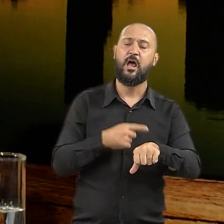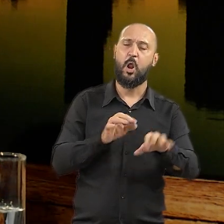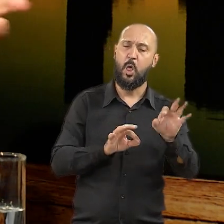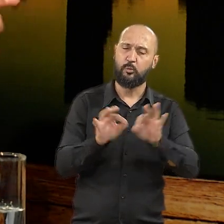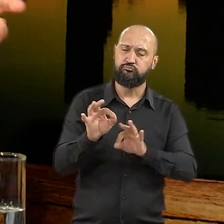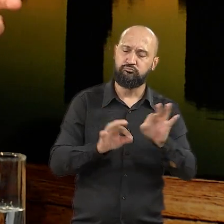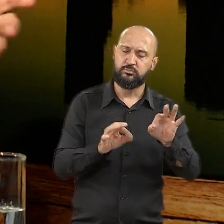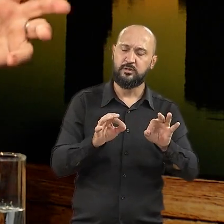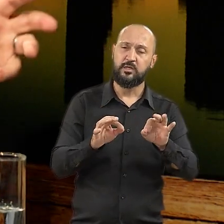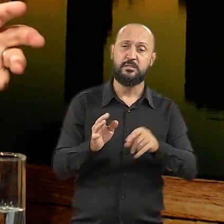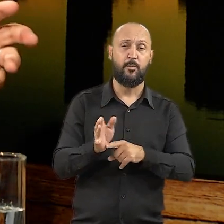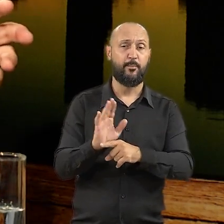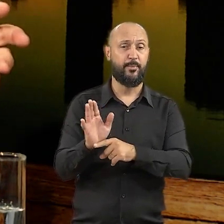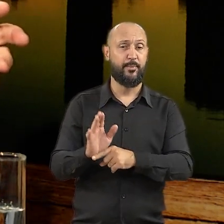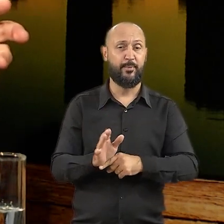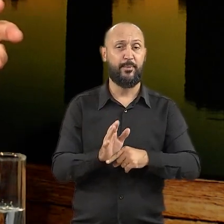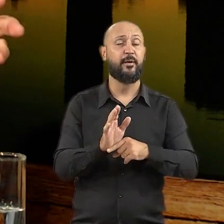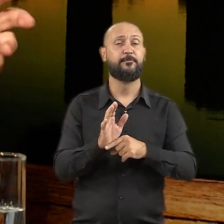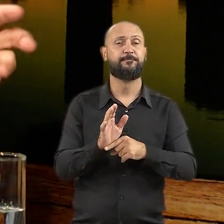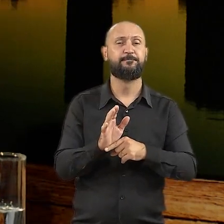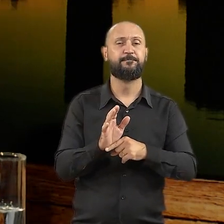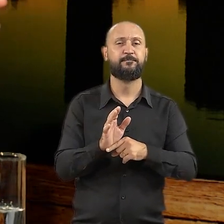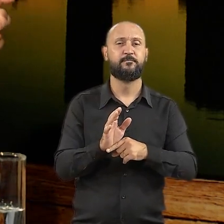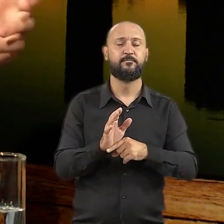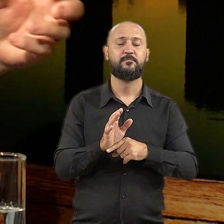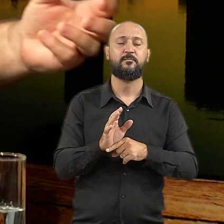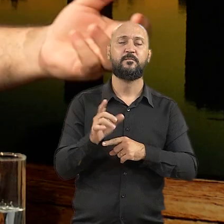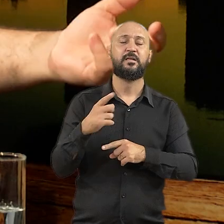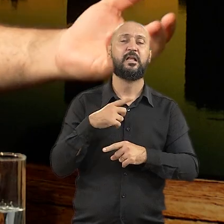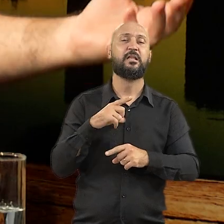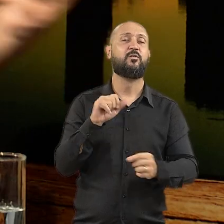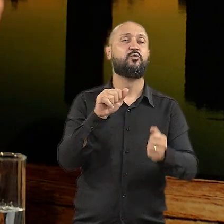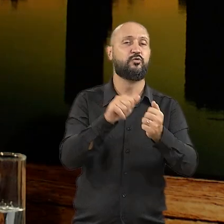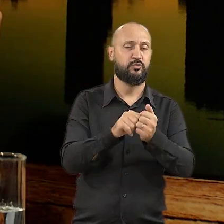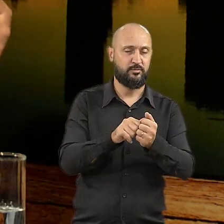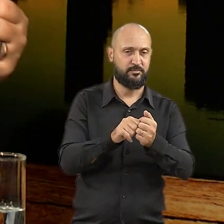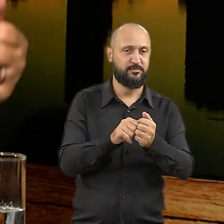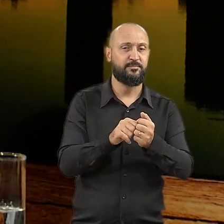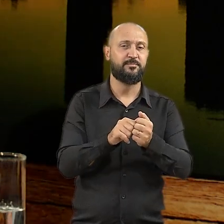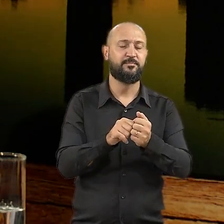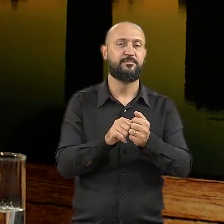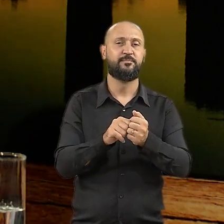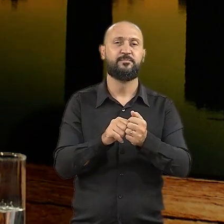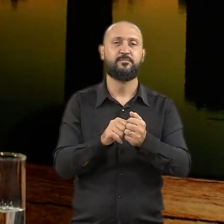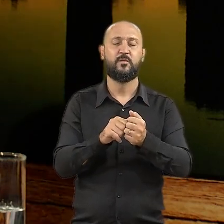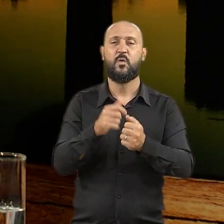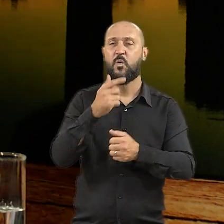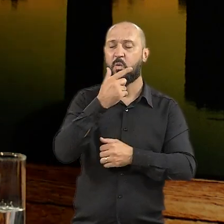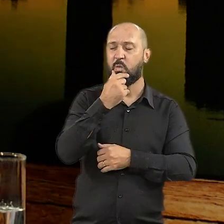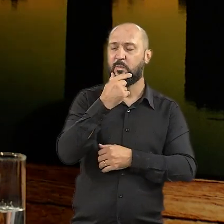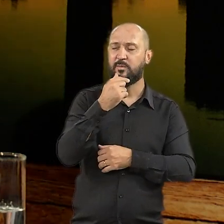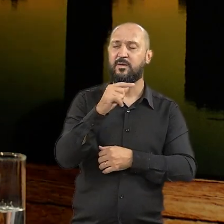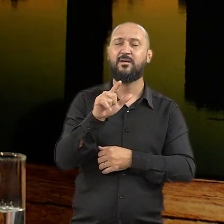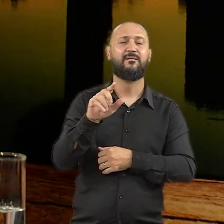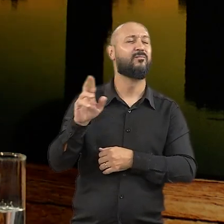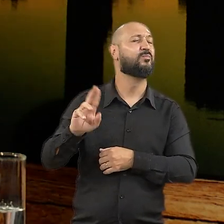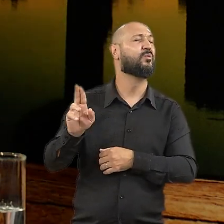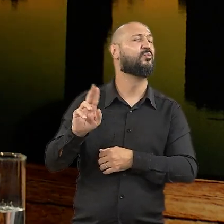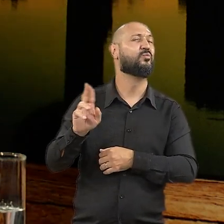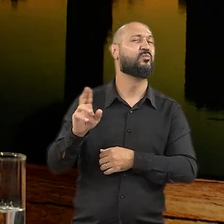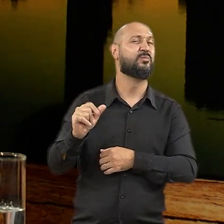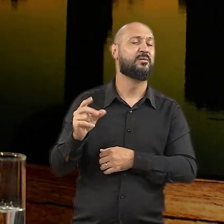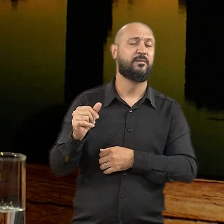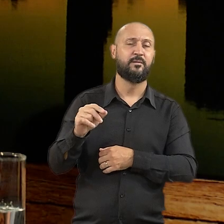ele ia dirigir esse programa, e ele trouxe o cara da luz, como é que